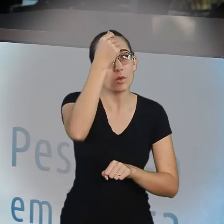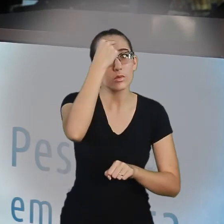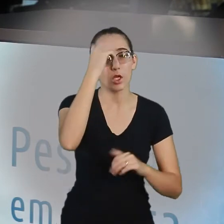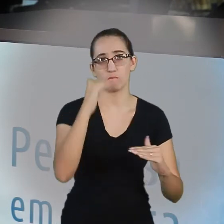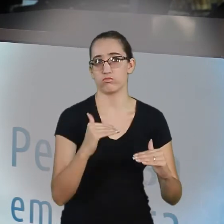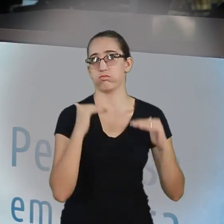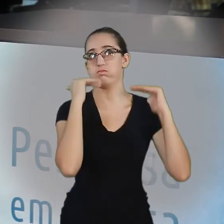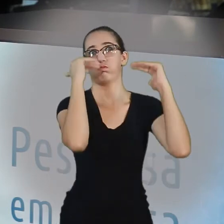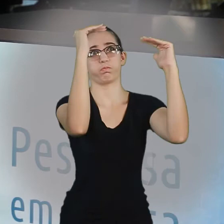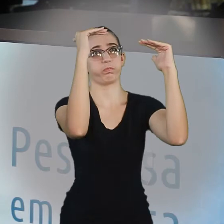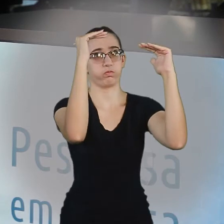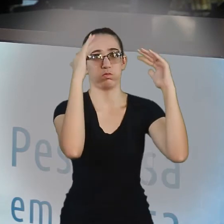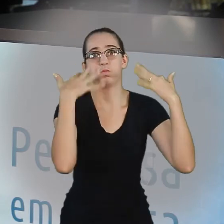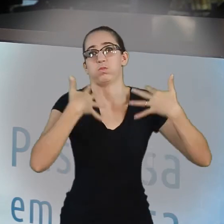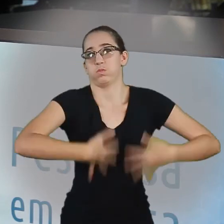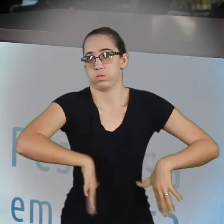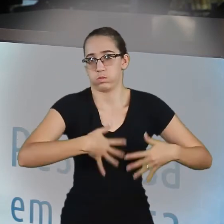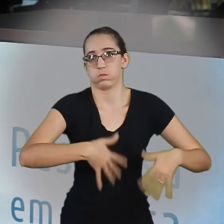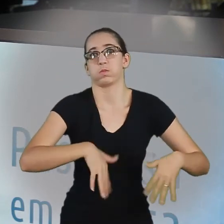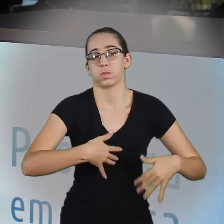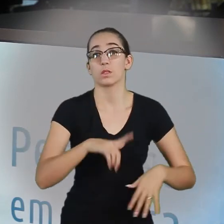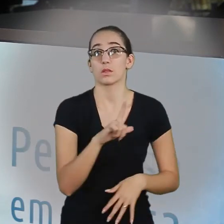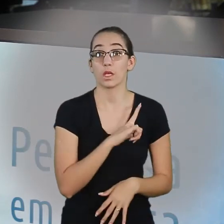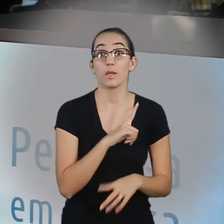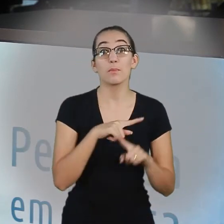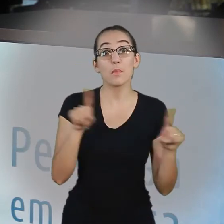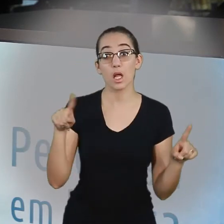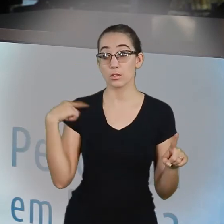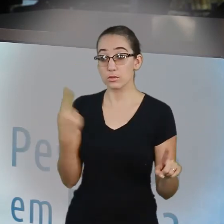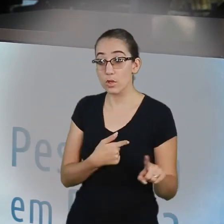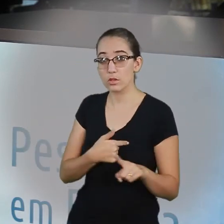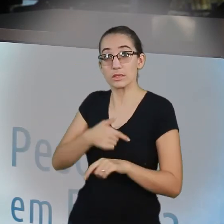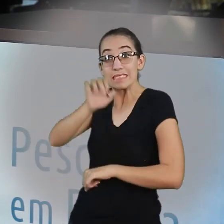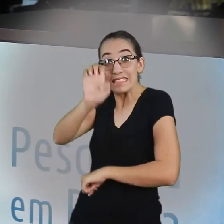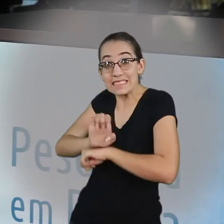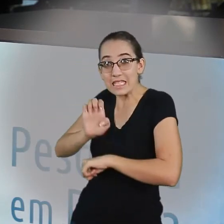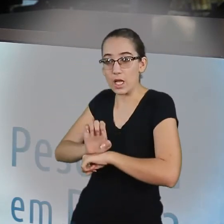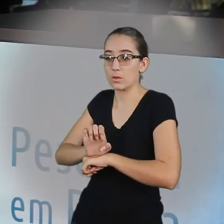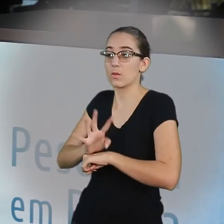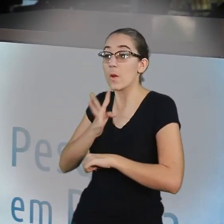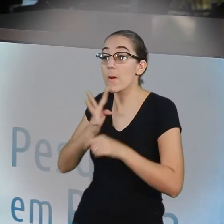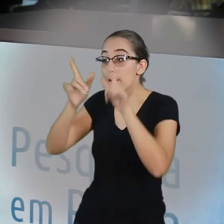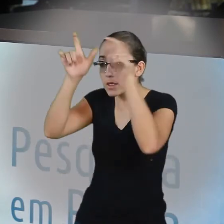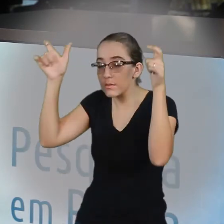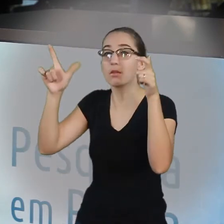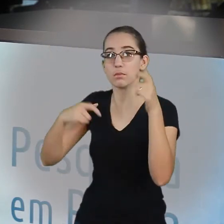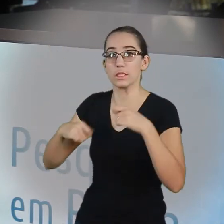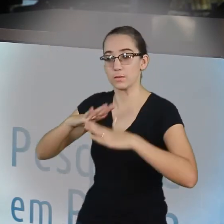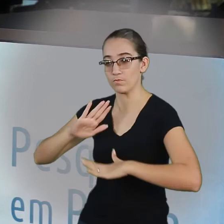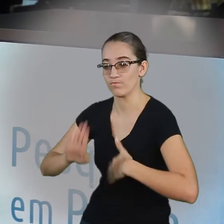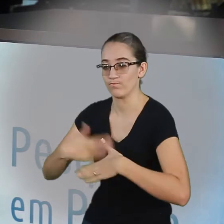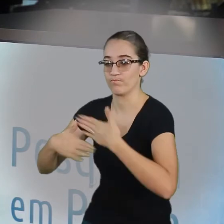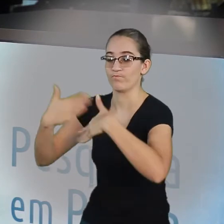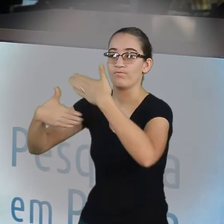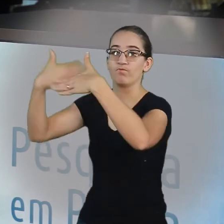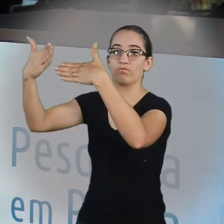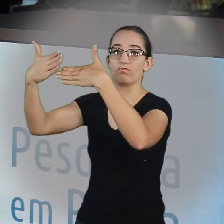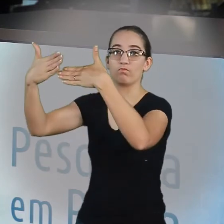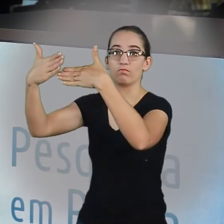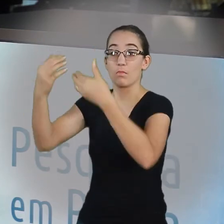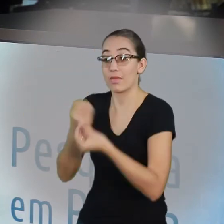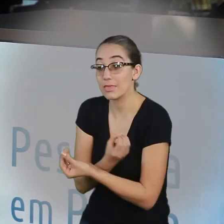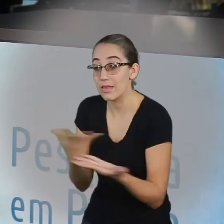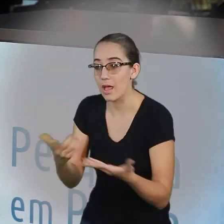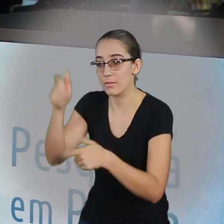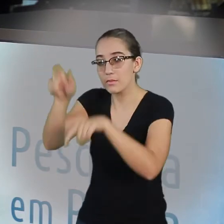isso. E nós temos o dever de avançar também o estado do conhecimento, além de formar pessoas dispostas a